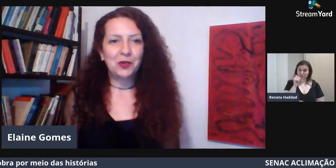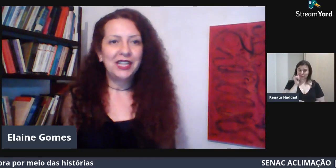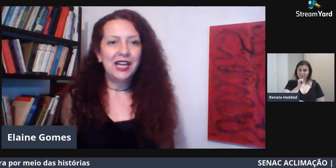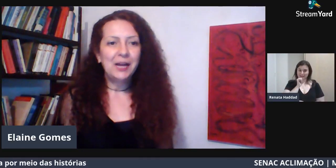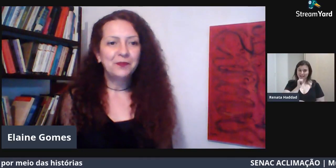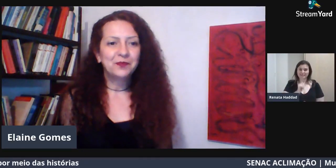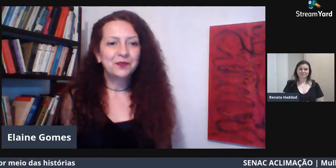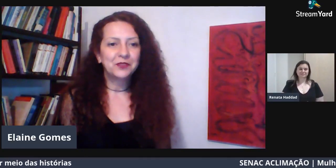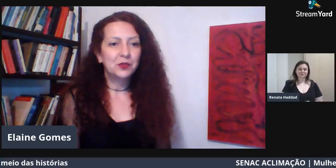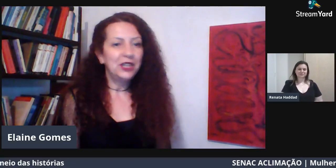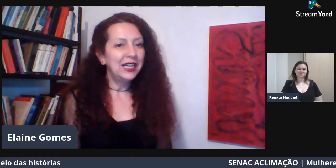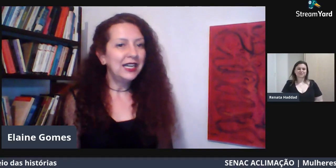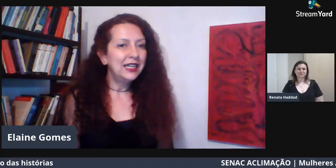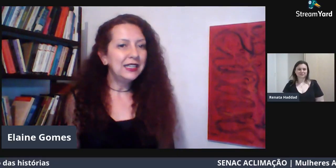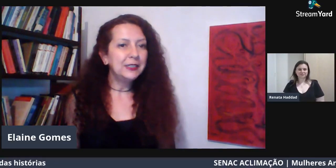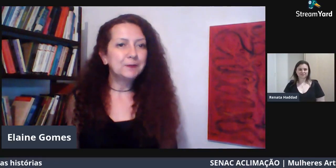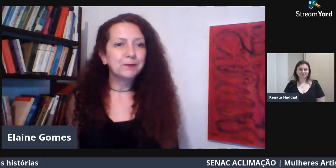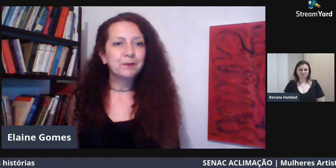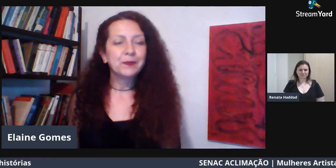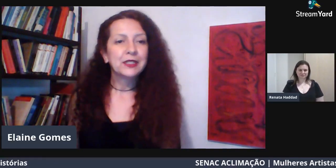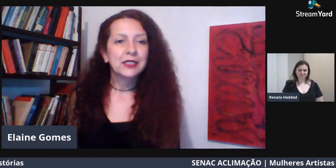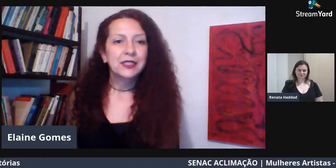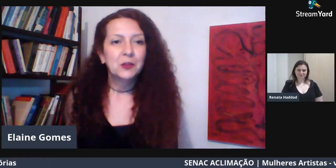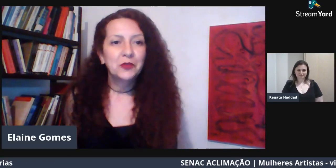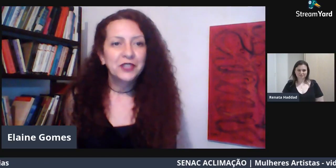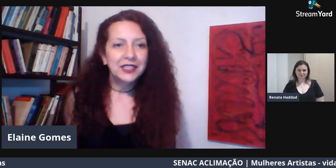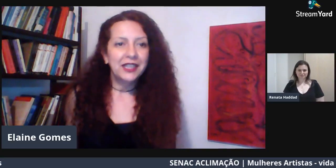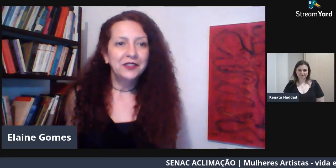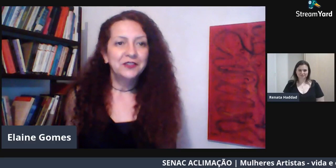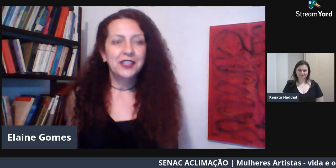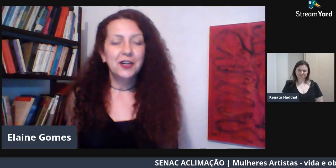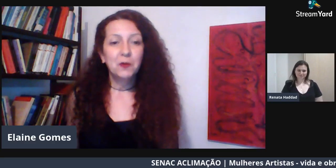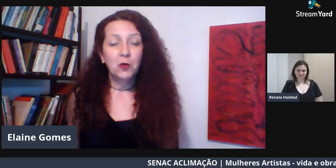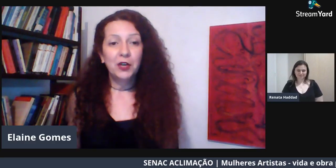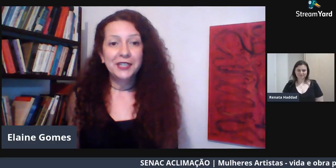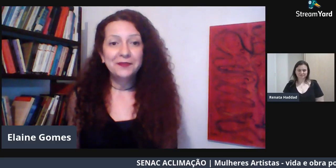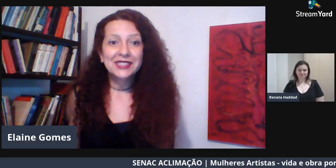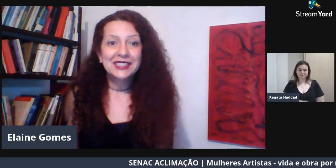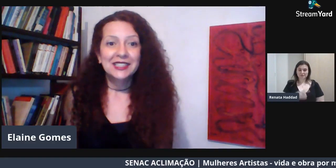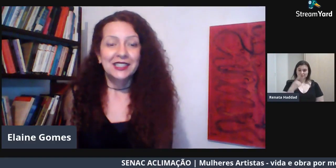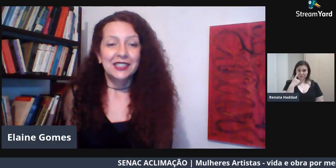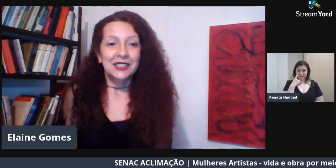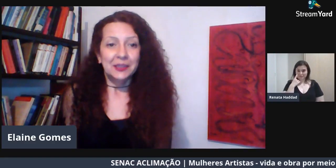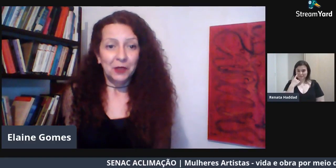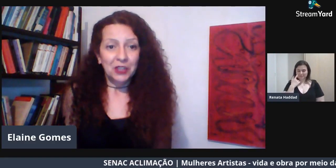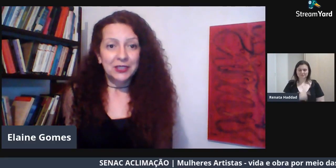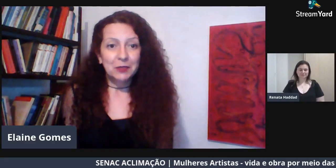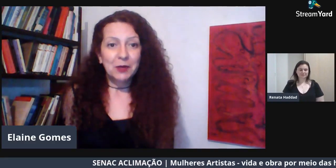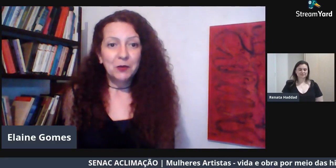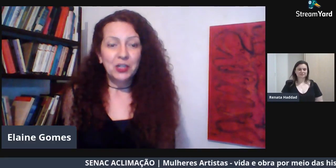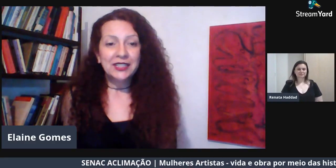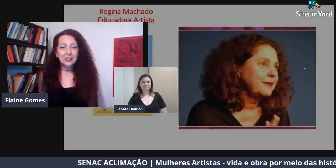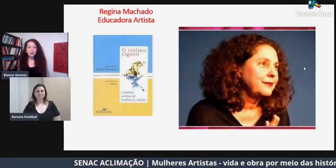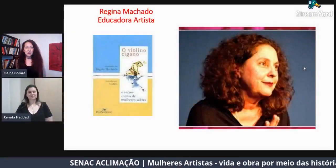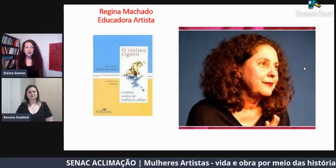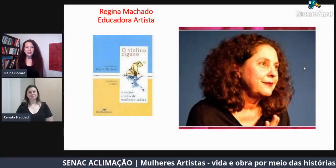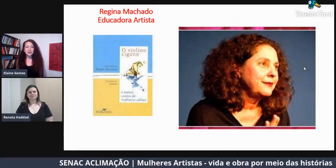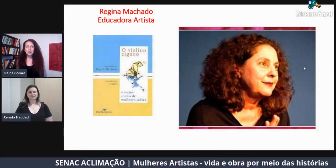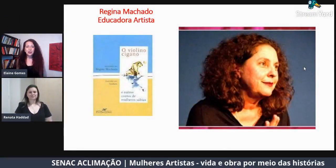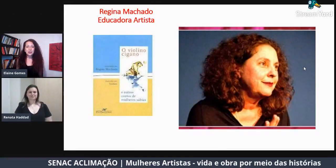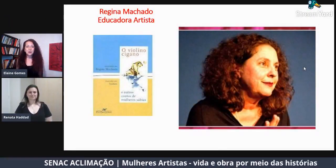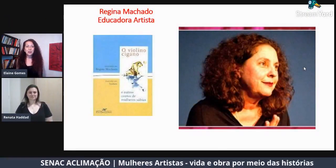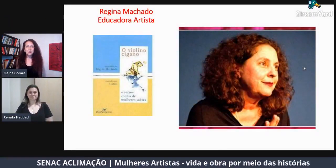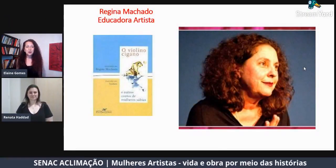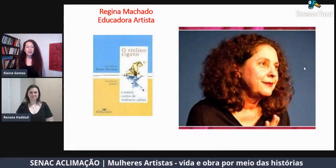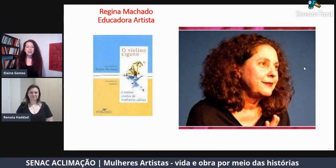gente Bora lá Vamos lá Vamos ver quem vem agora Próxima mulher Estamos com as